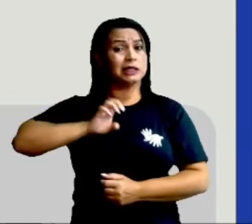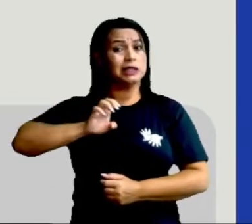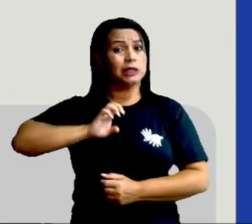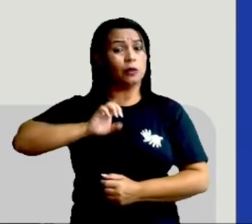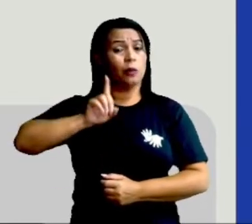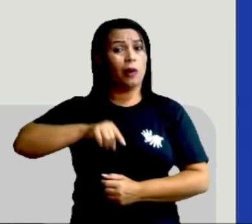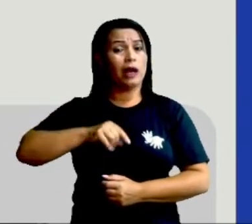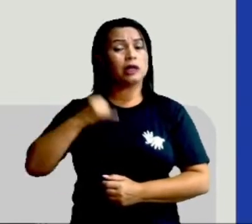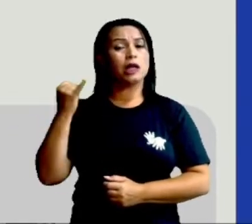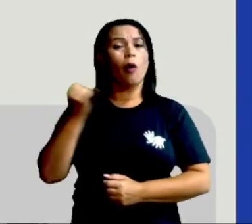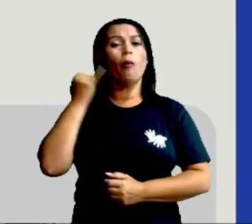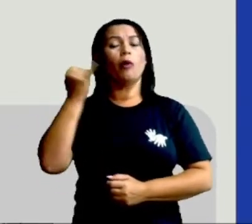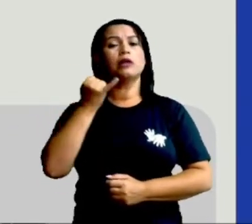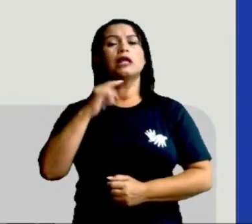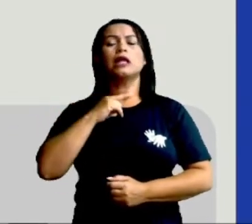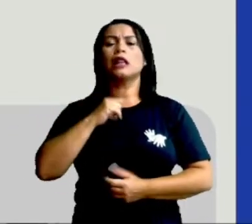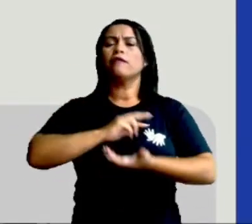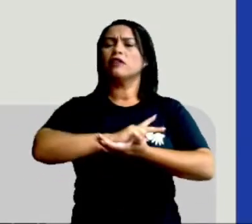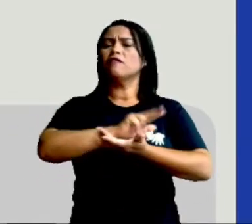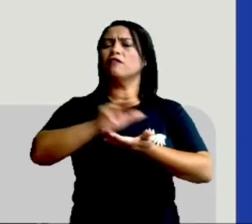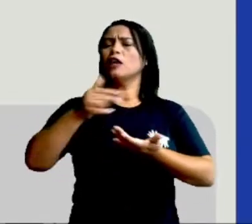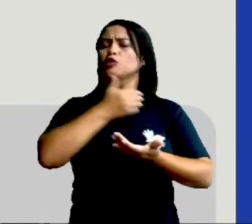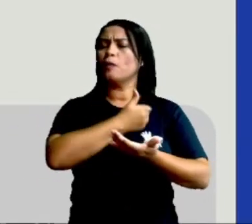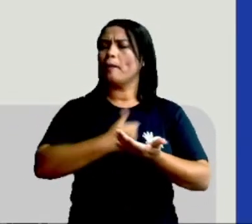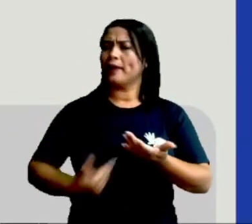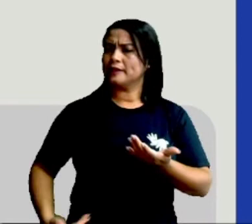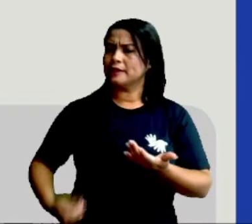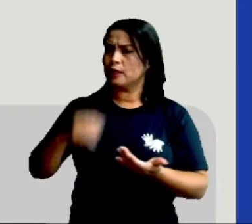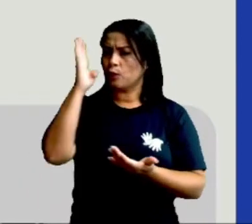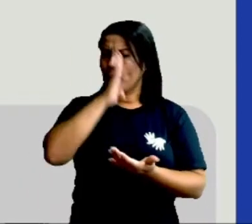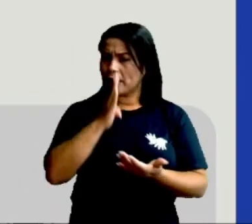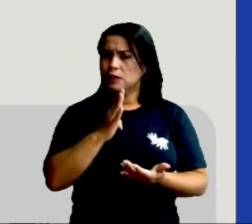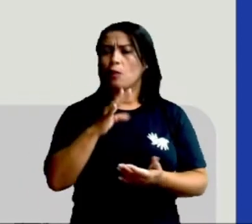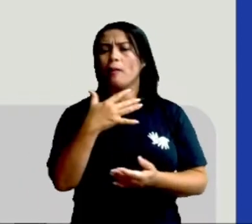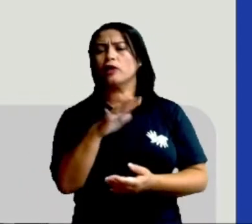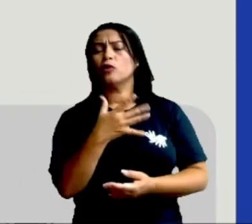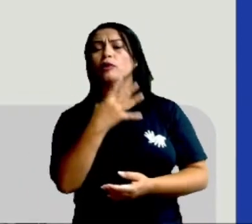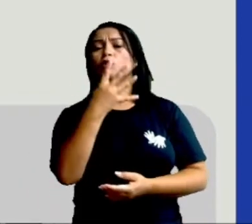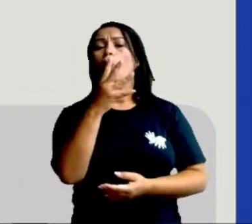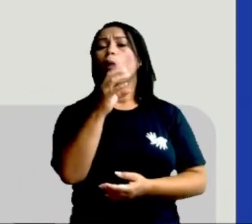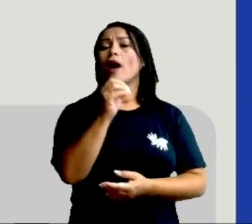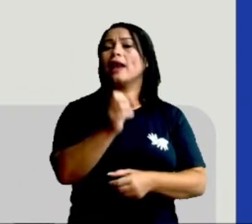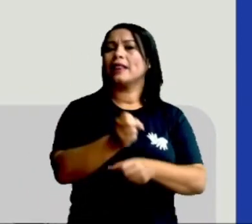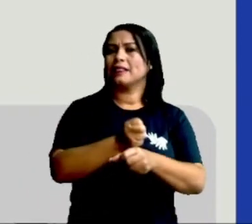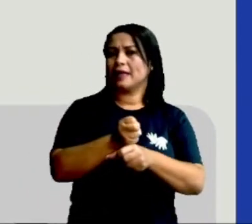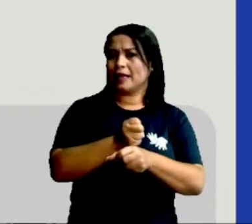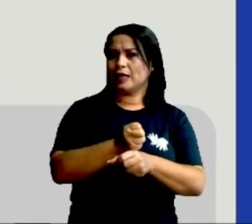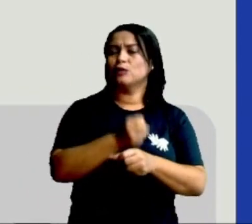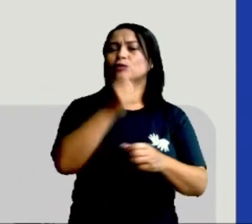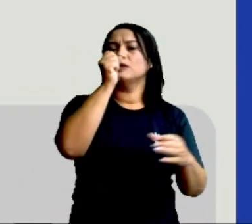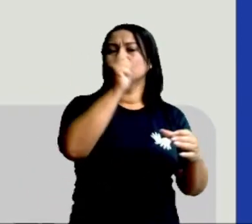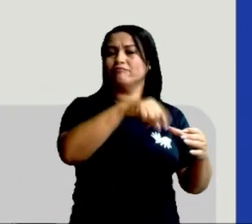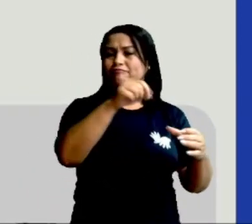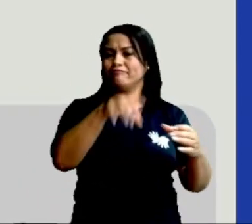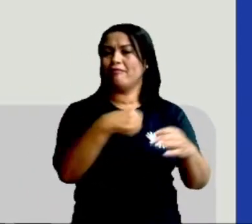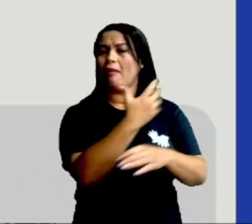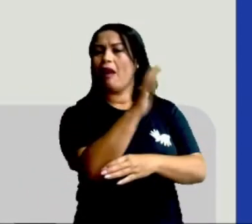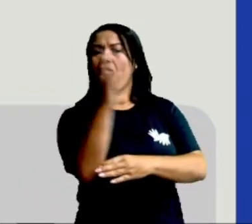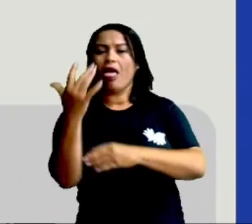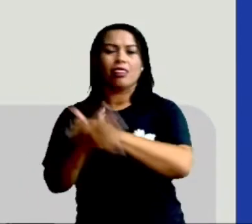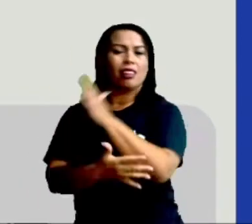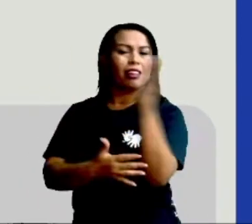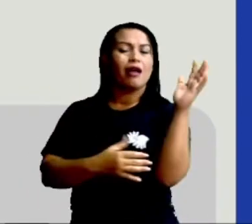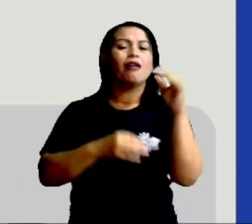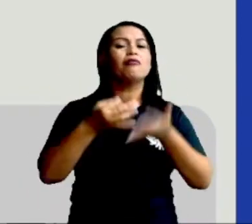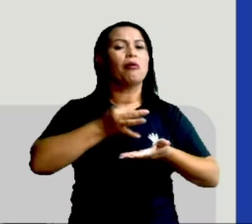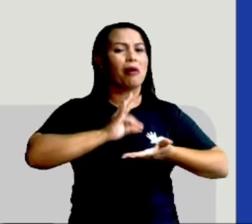grande que vários presidentes do Brasil, por 40 anos, foram cafeicultores, o que influenciou politicamente